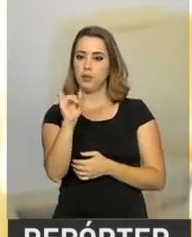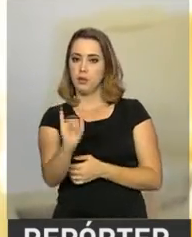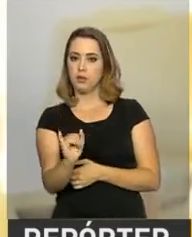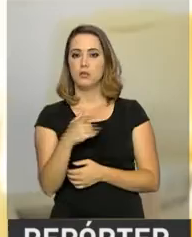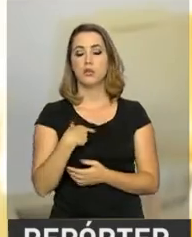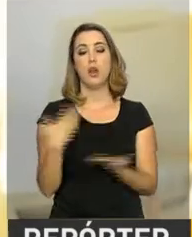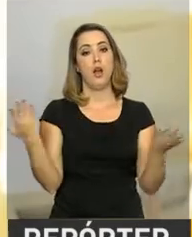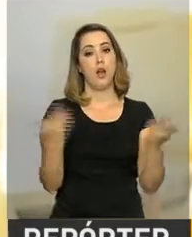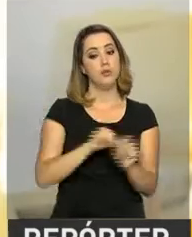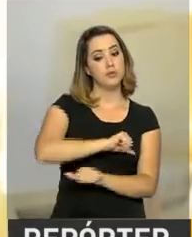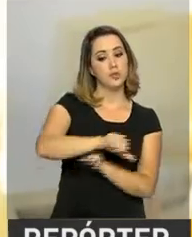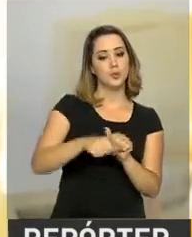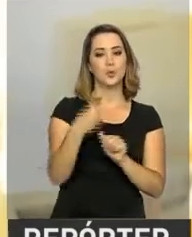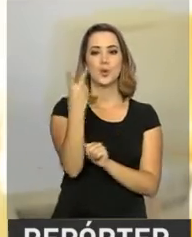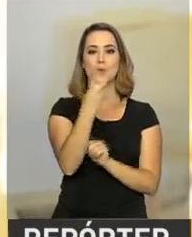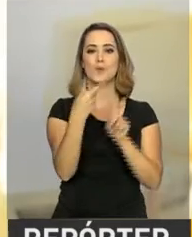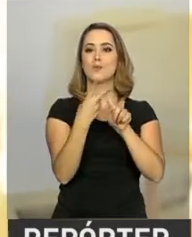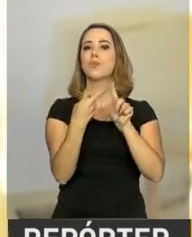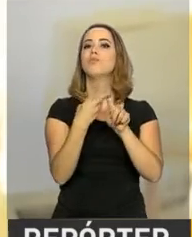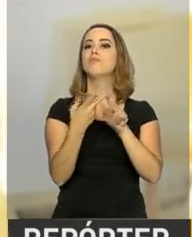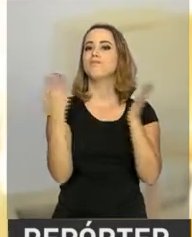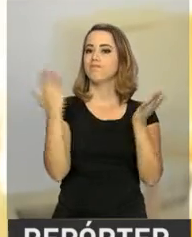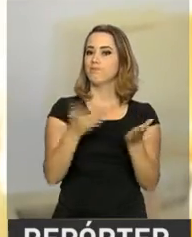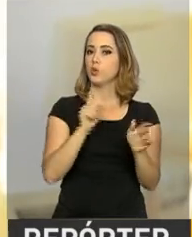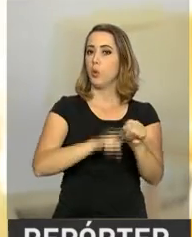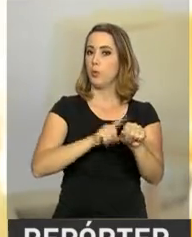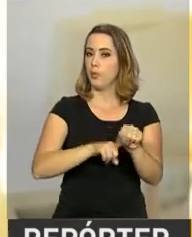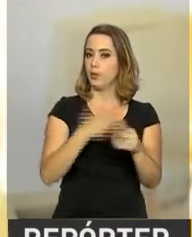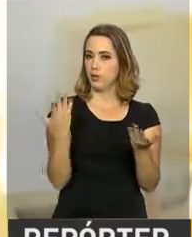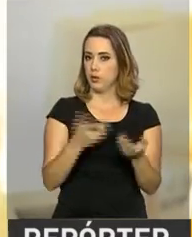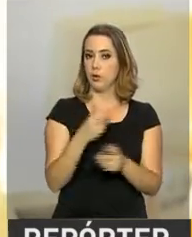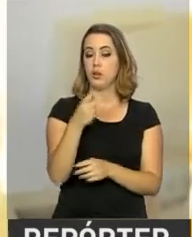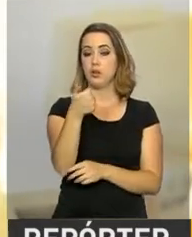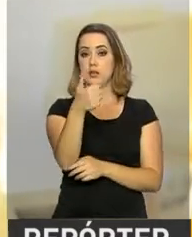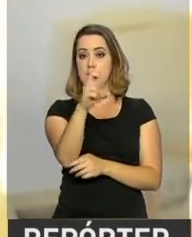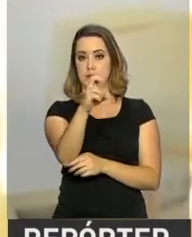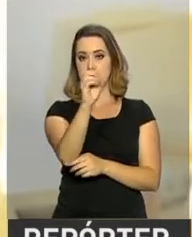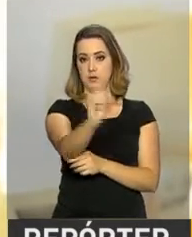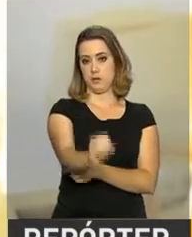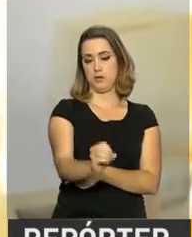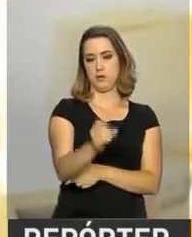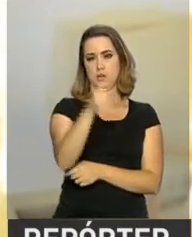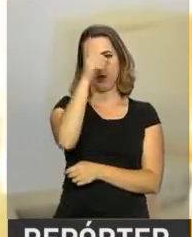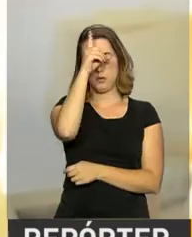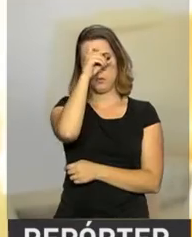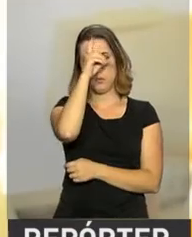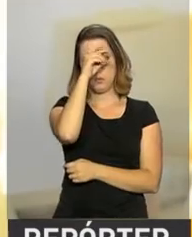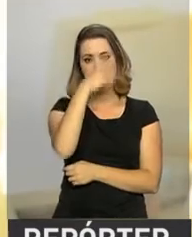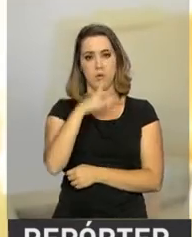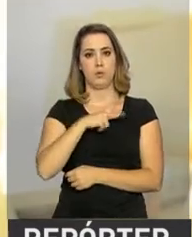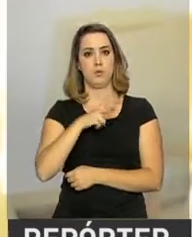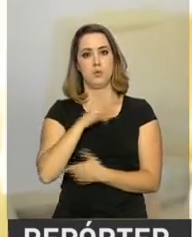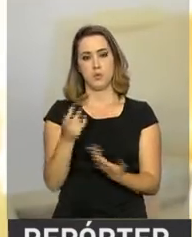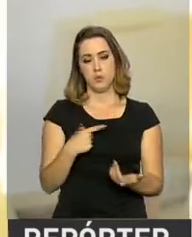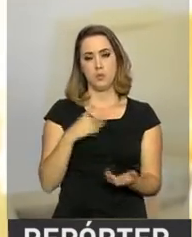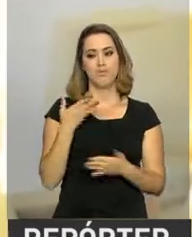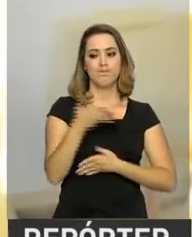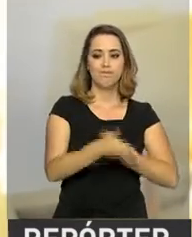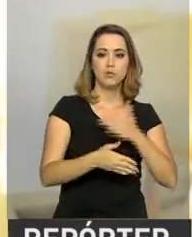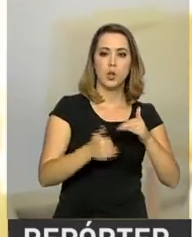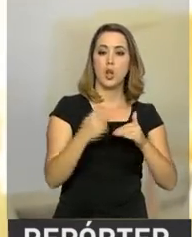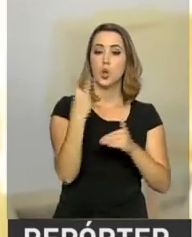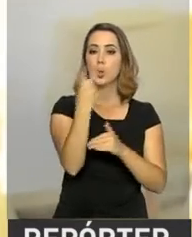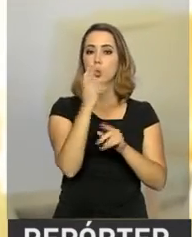não 60 e 50 hospitais que vão participar durante dois anos a gente vai fazer essa escalada então